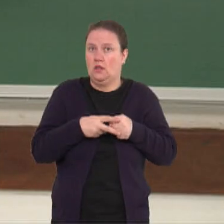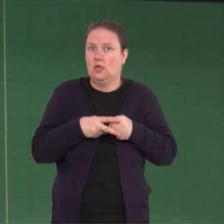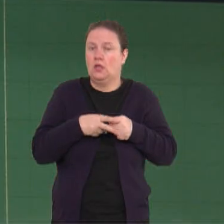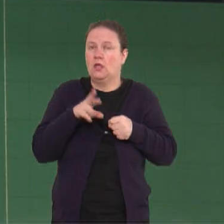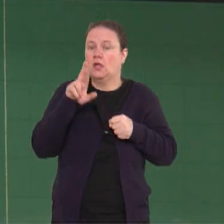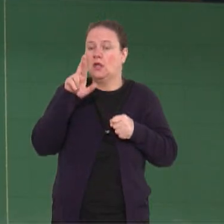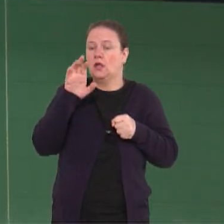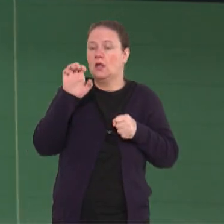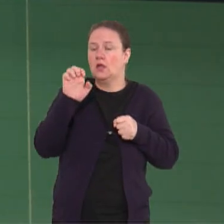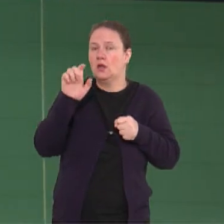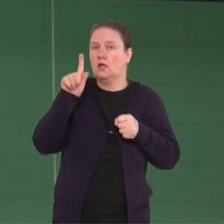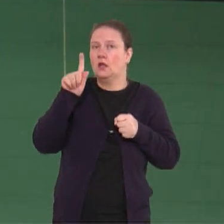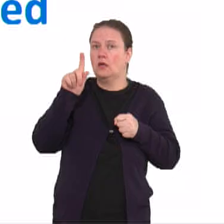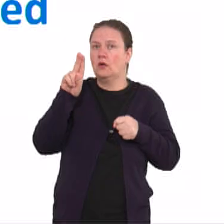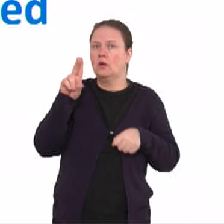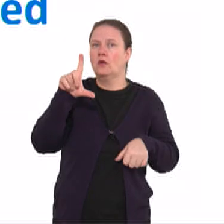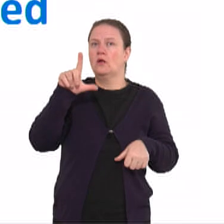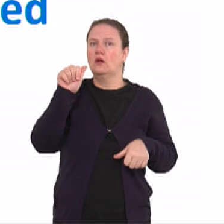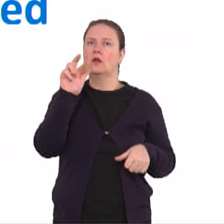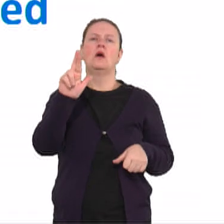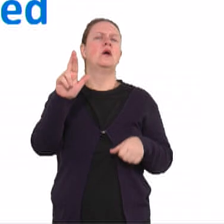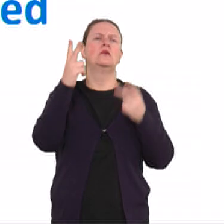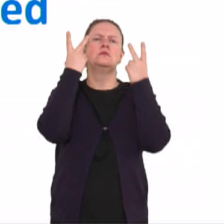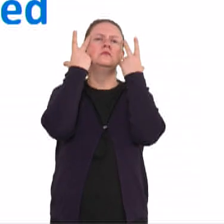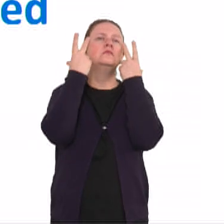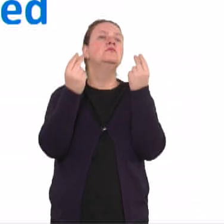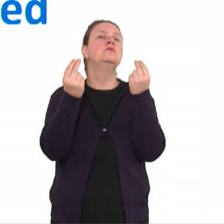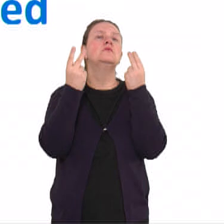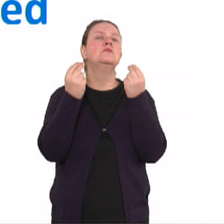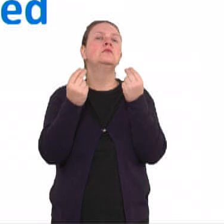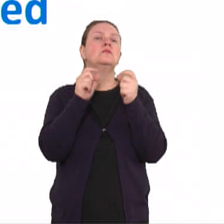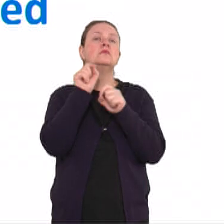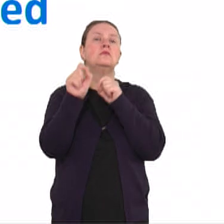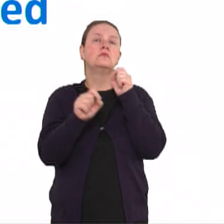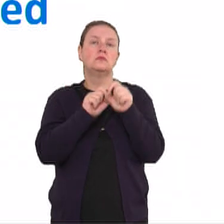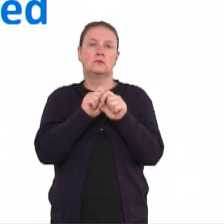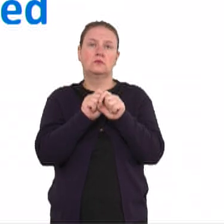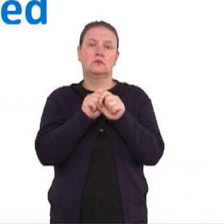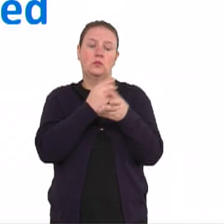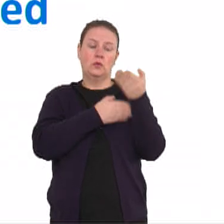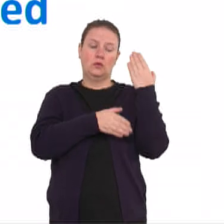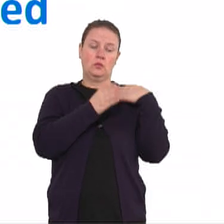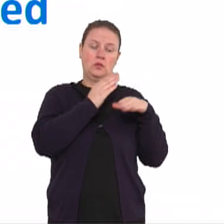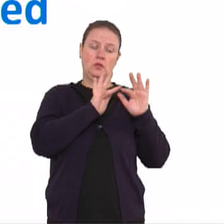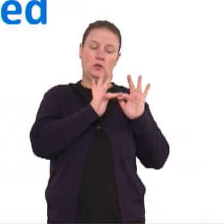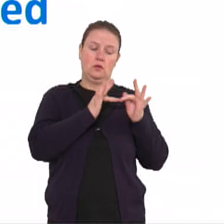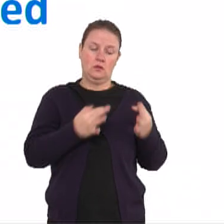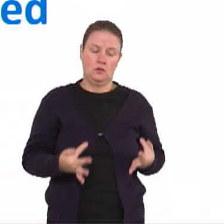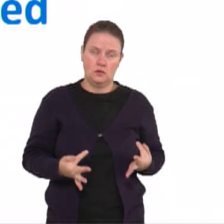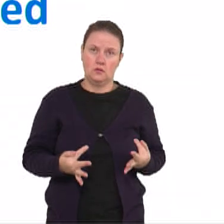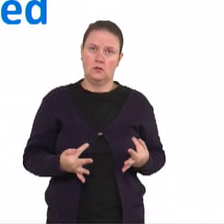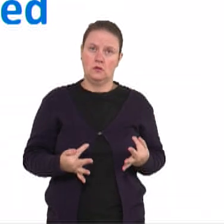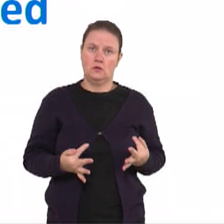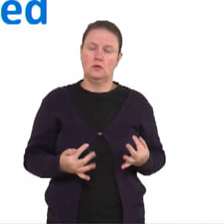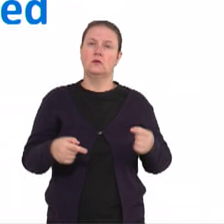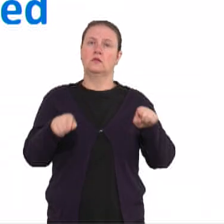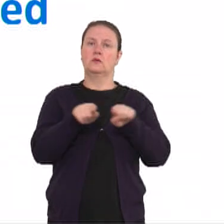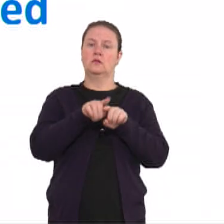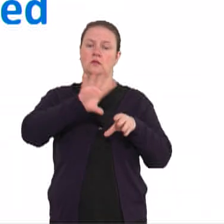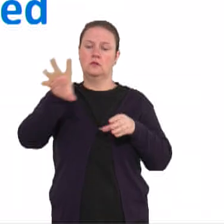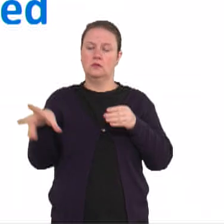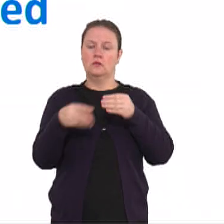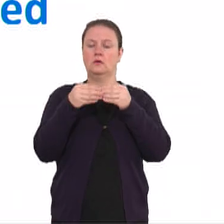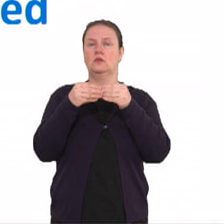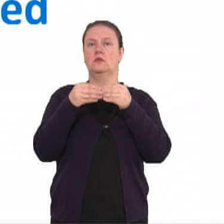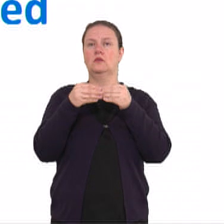verbo regular? Os verbos regulares em inglês são aqueles que constroem um passado simples, simple past,